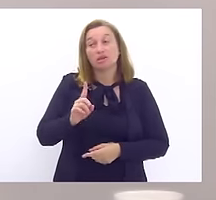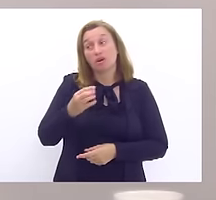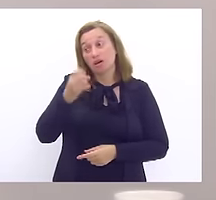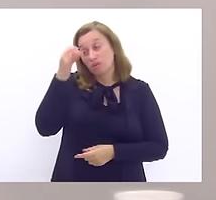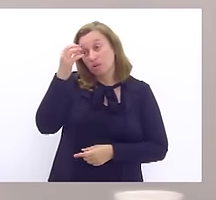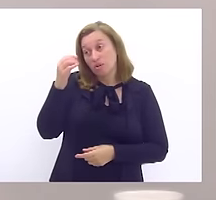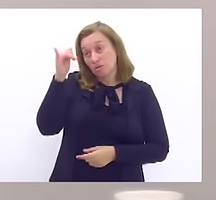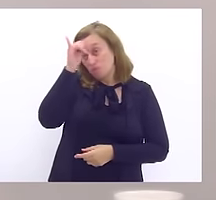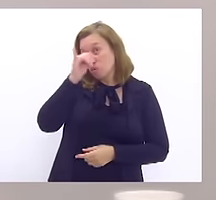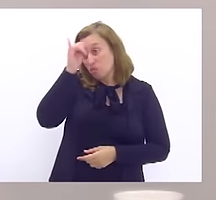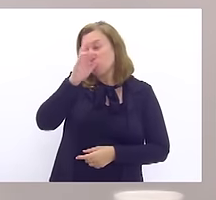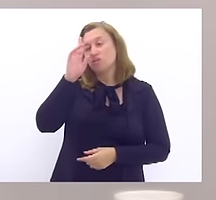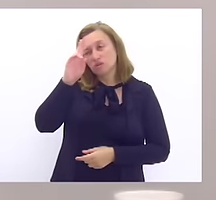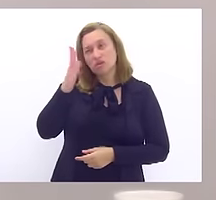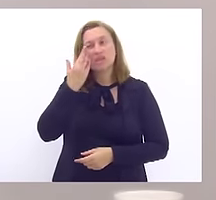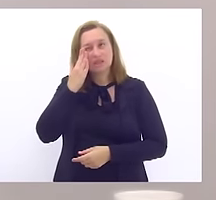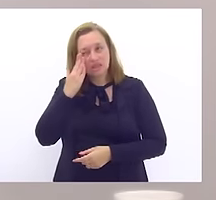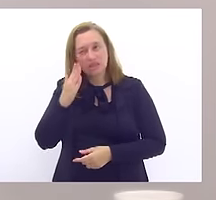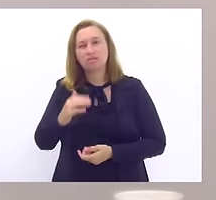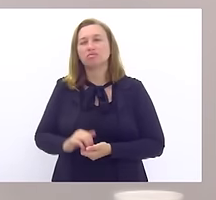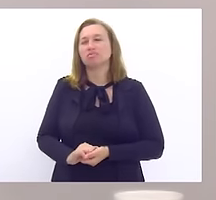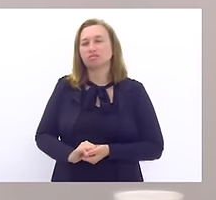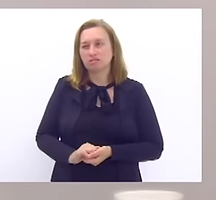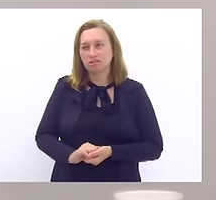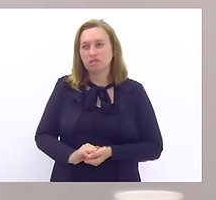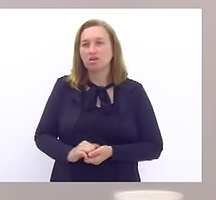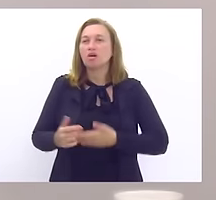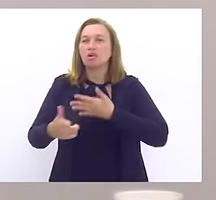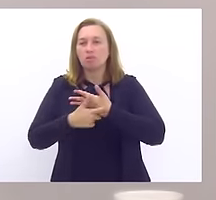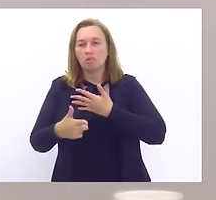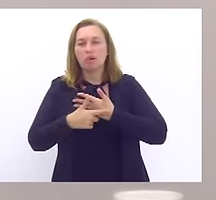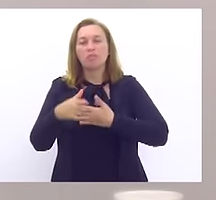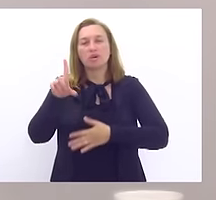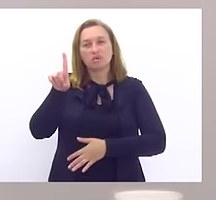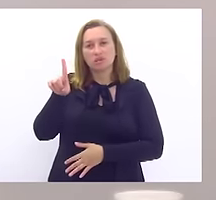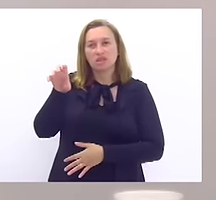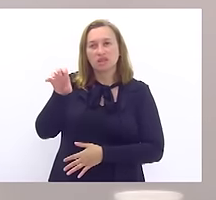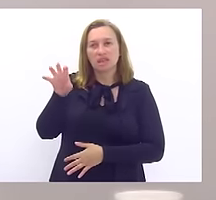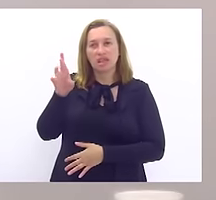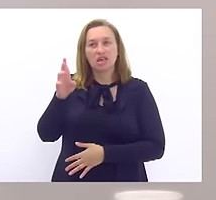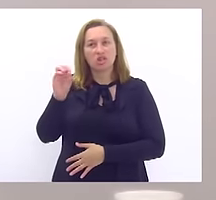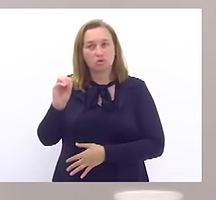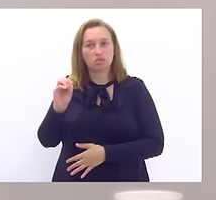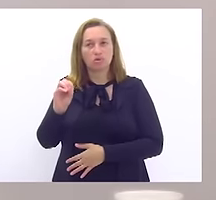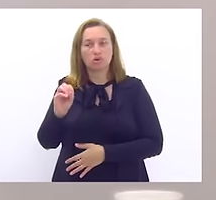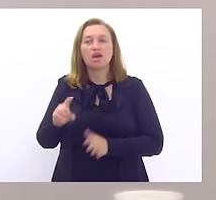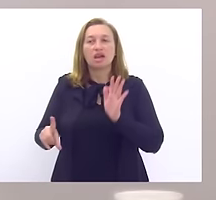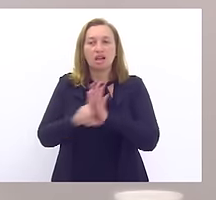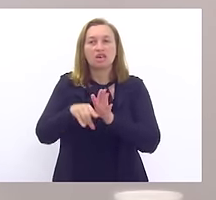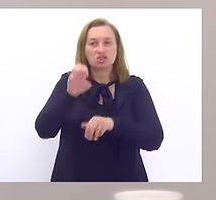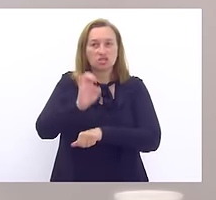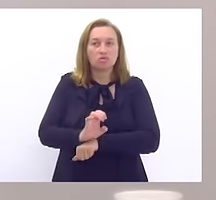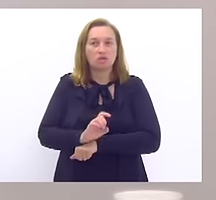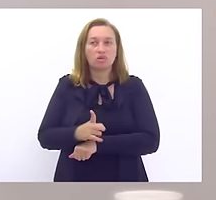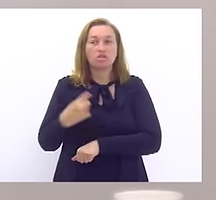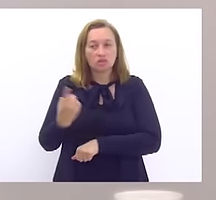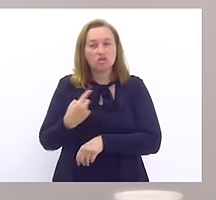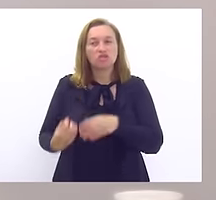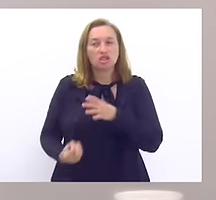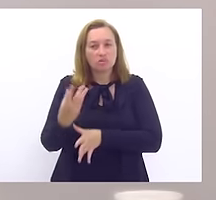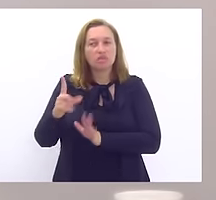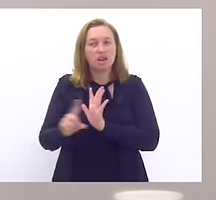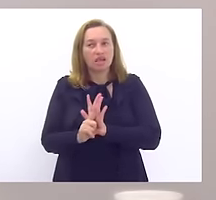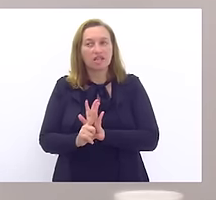é bobo o Senhor entendeu E a gente compreende mais do que o senhor Qual o papel do Detran porque ele define o papel do Detran ele é Estadual quem fala é Estadual sobre nós